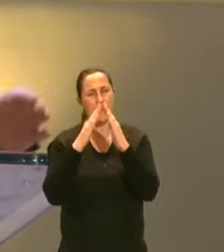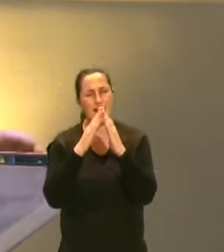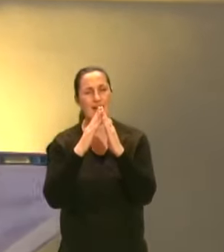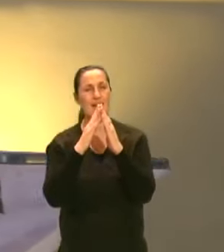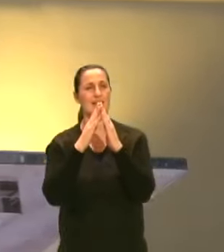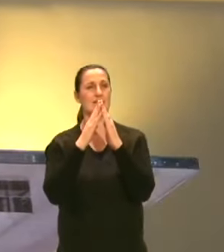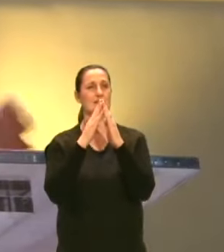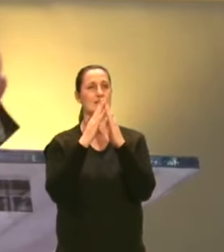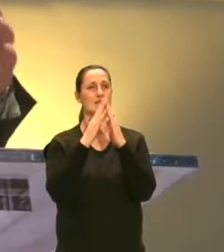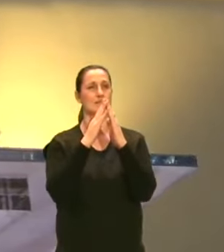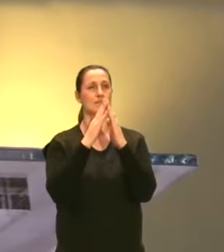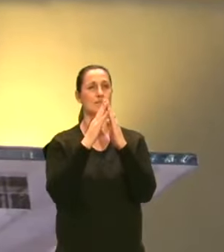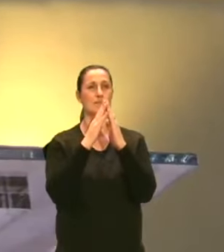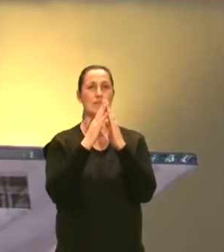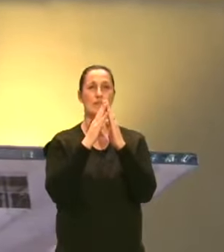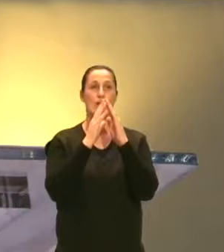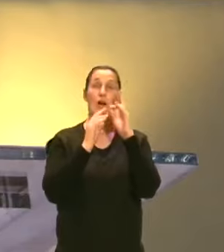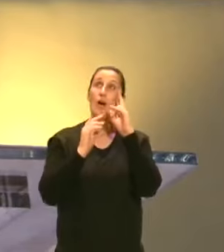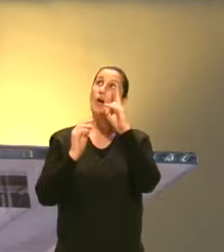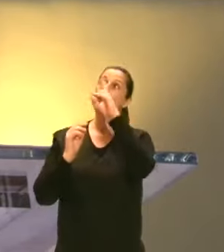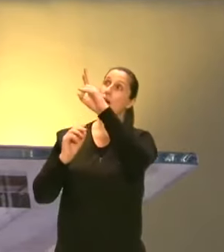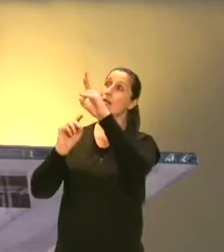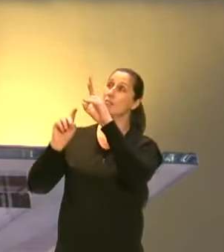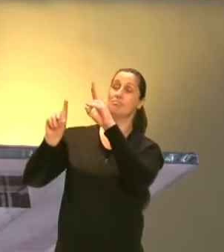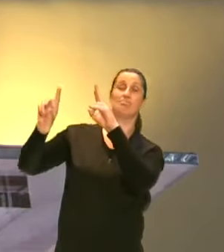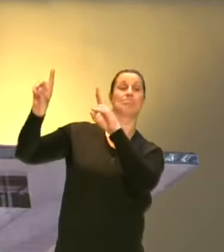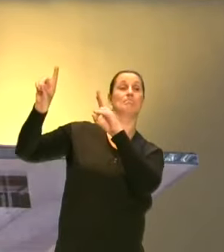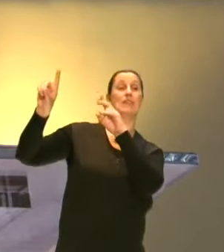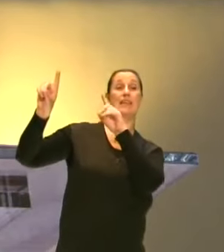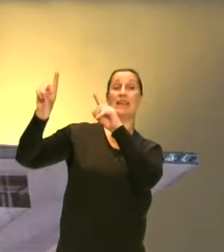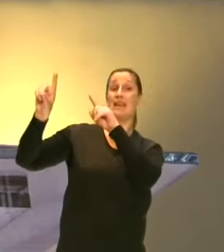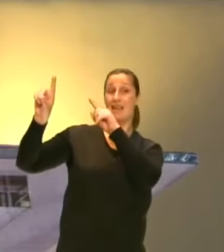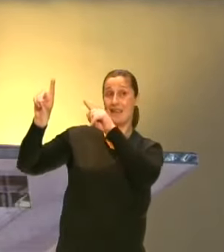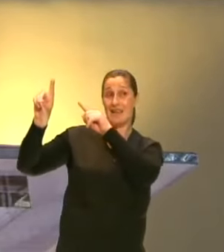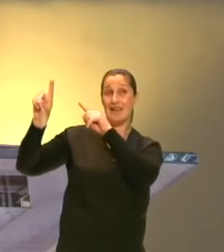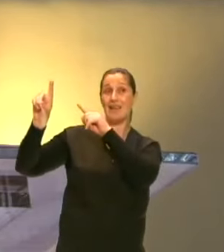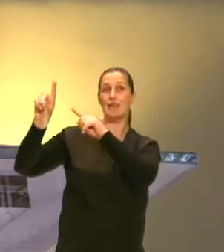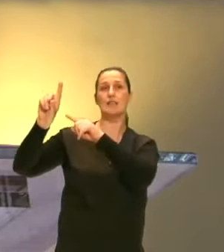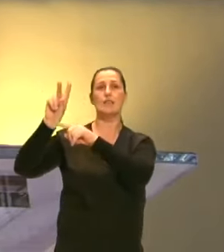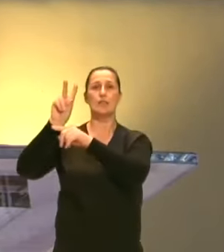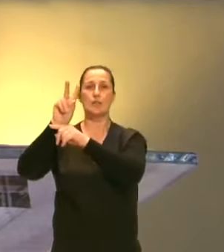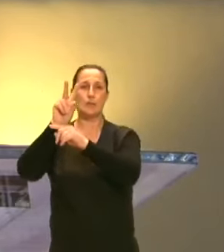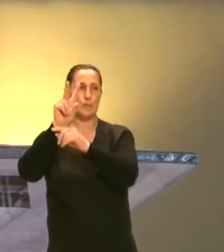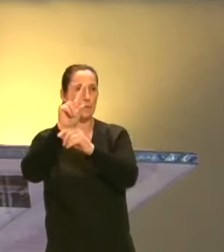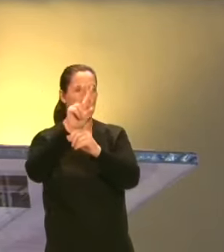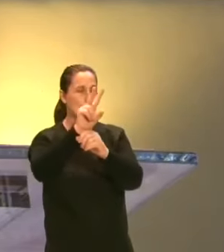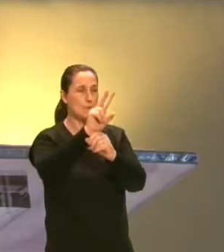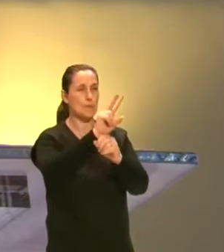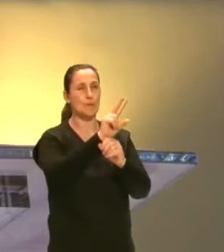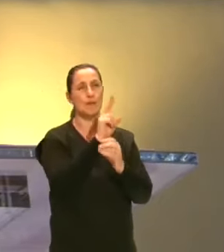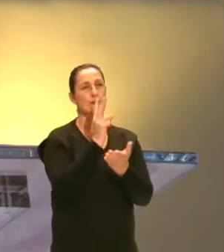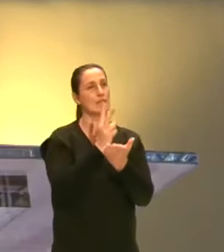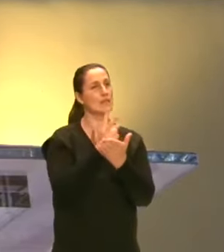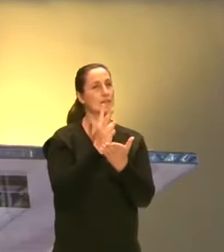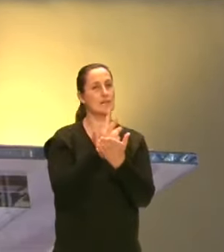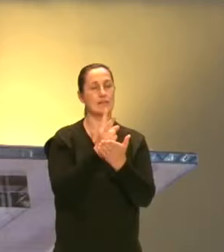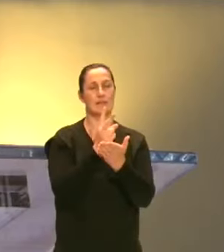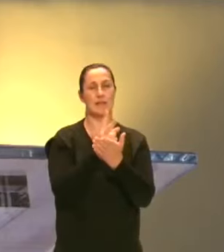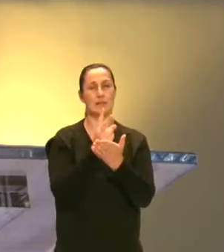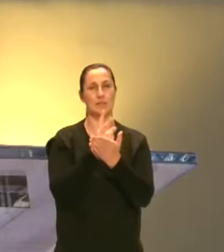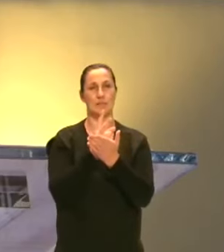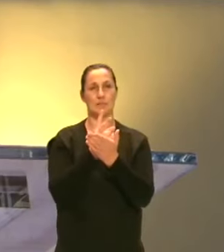os teus. Eleve os teus olhos e veja que o nosso Deus não está dormindo, não está cochilando, não